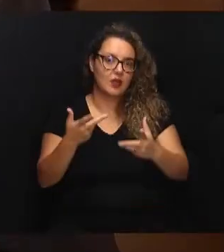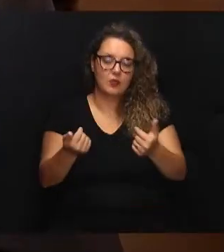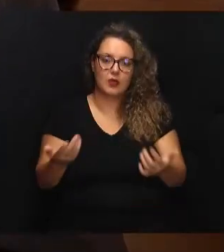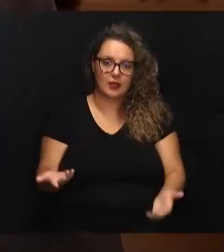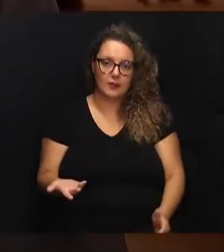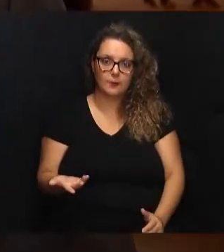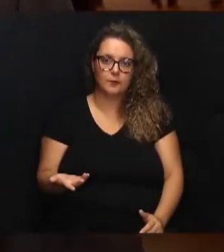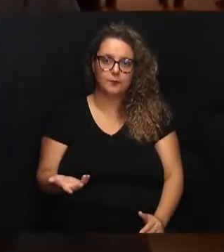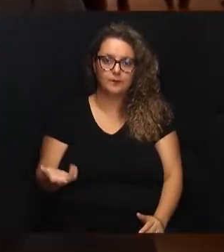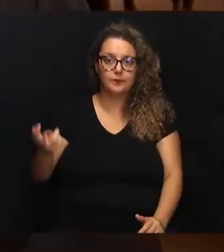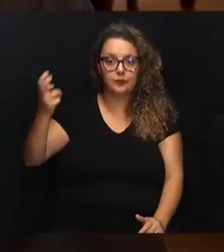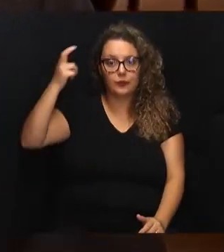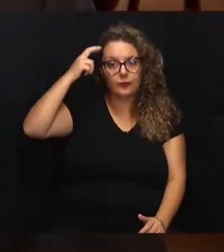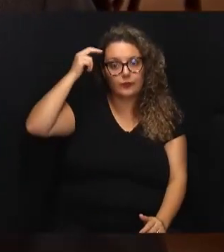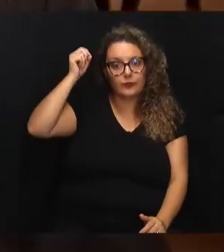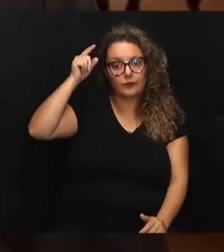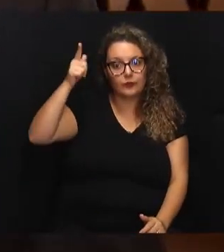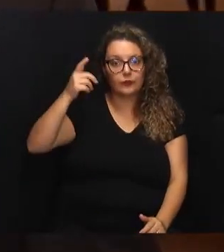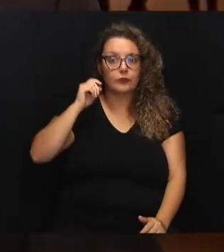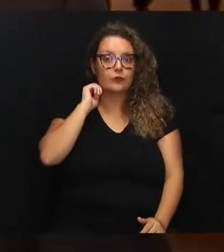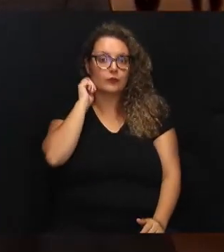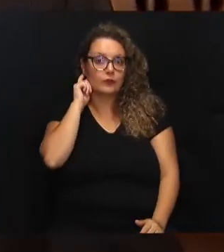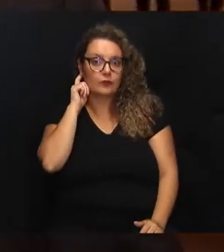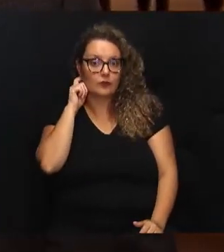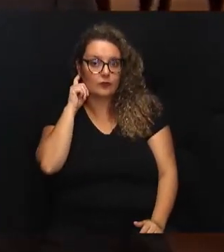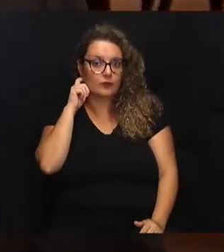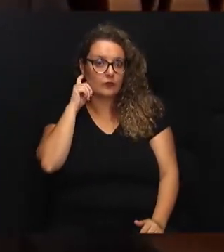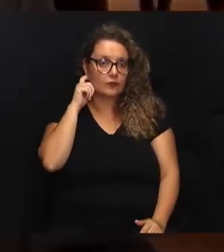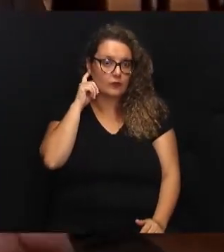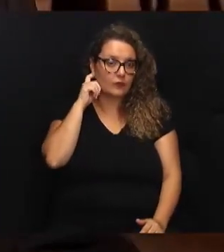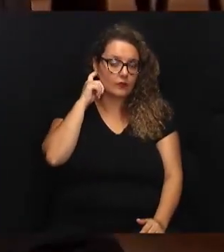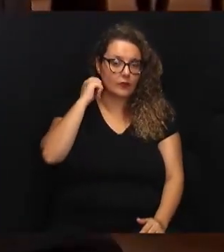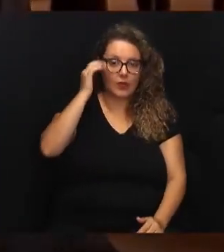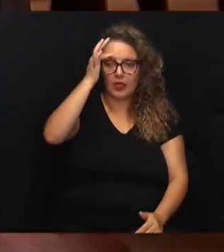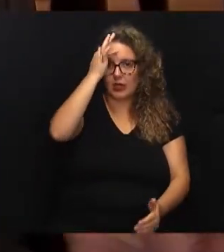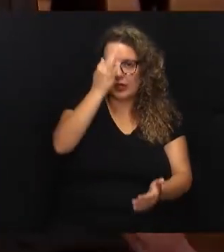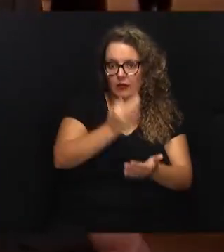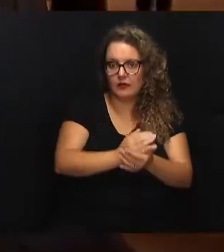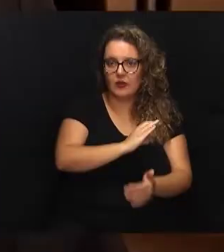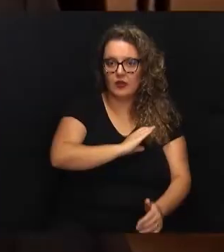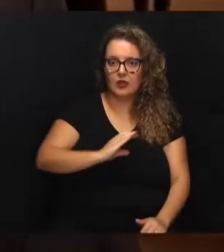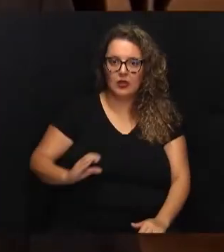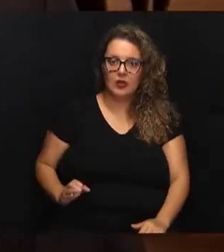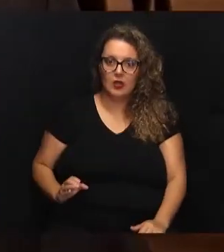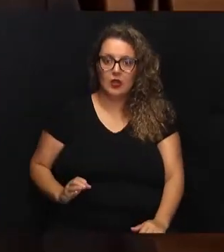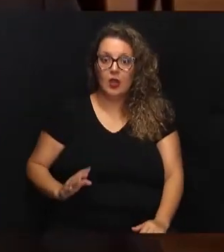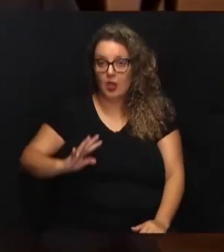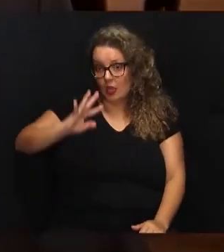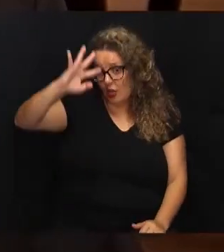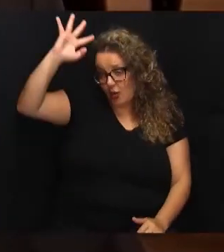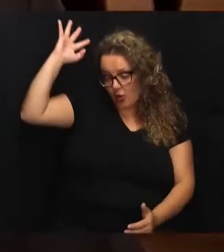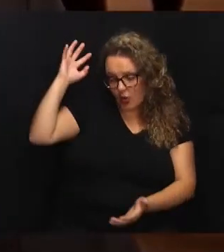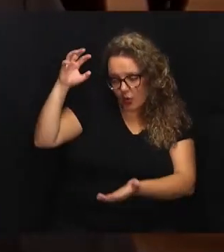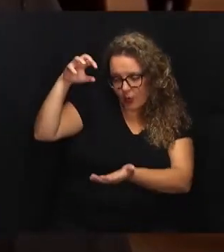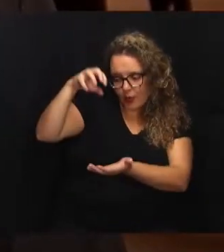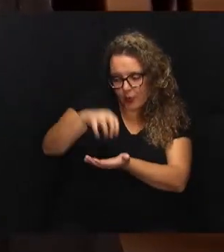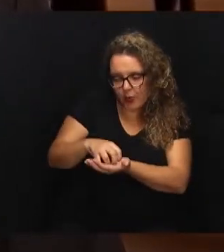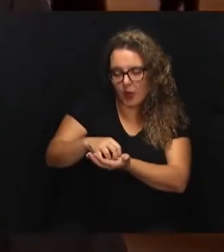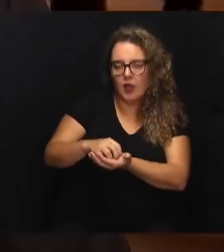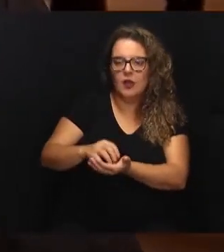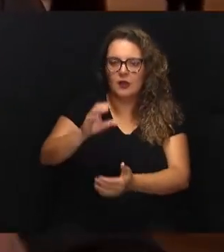a cultura, assim, a fé católica, a religião. Roma é o berço do catolicismo, né? Então uma